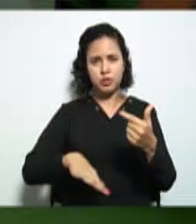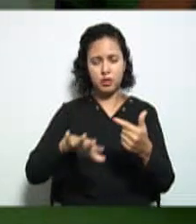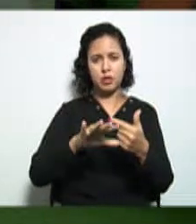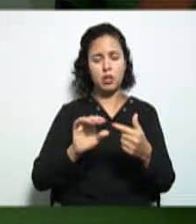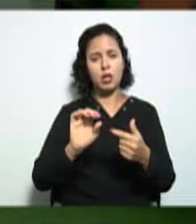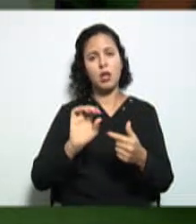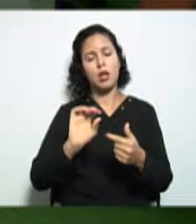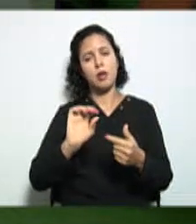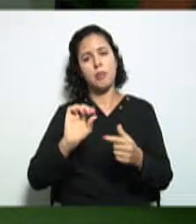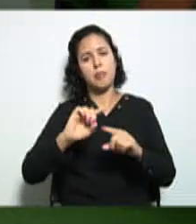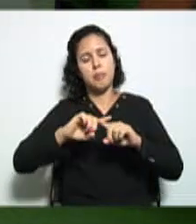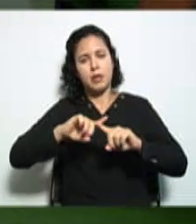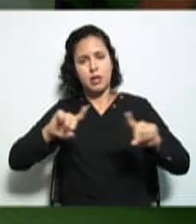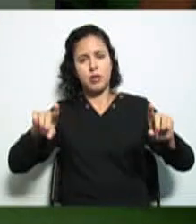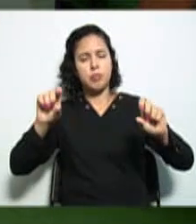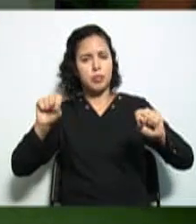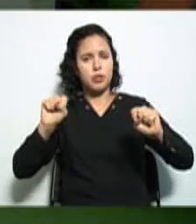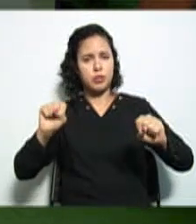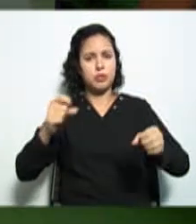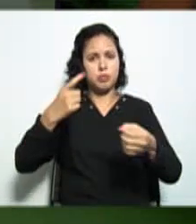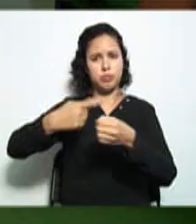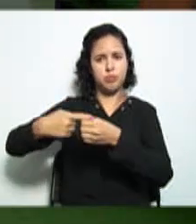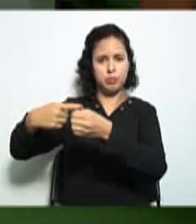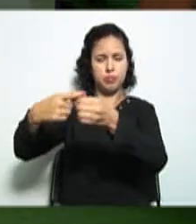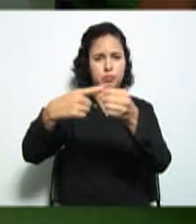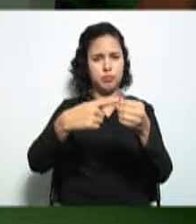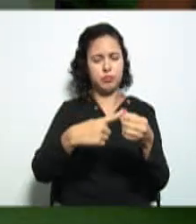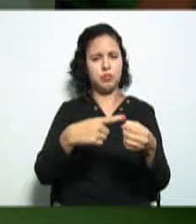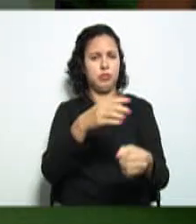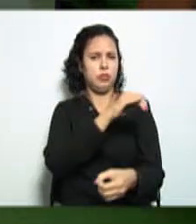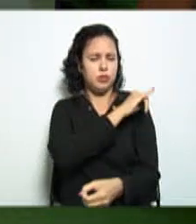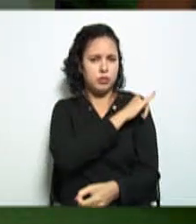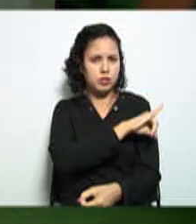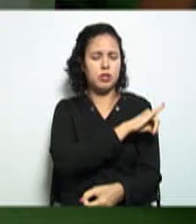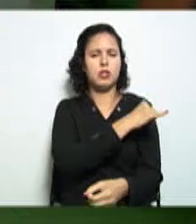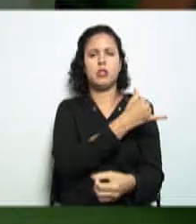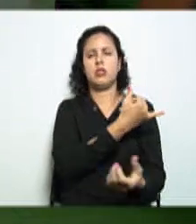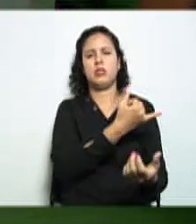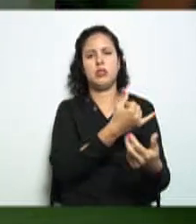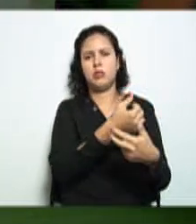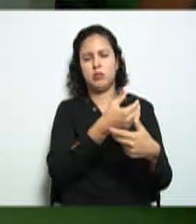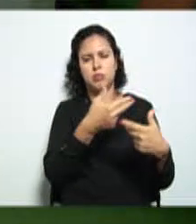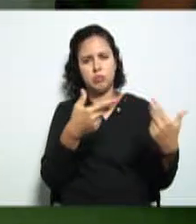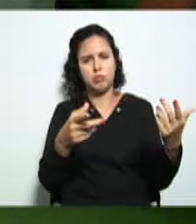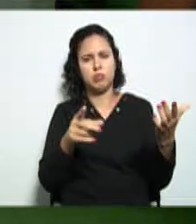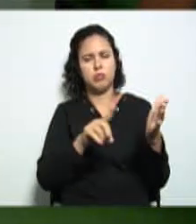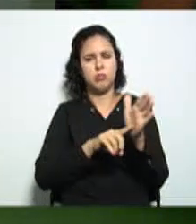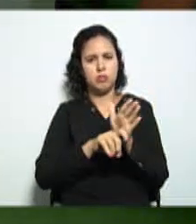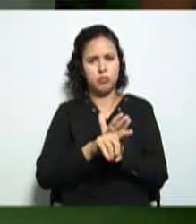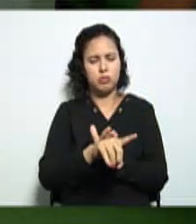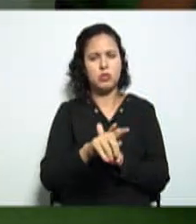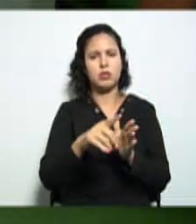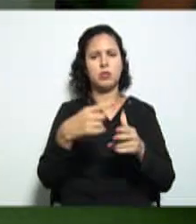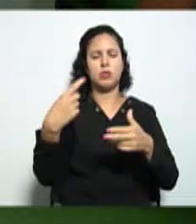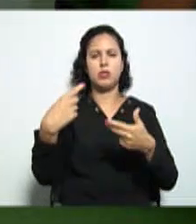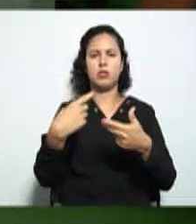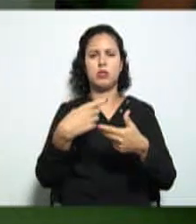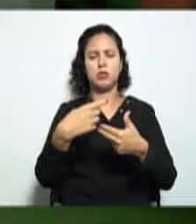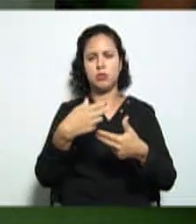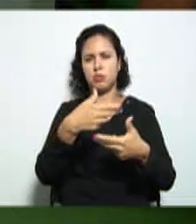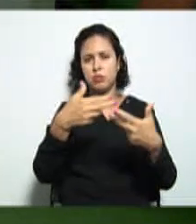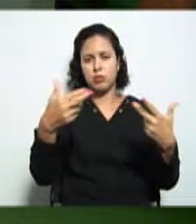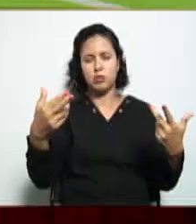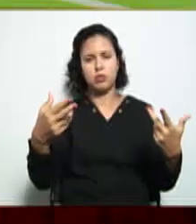Vilhena, Cerejeiras, né, Colorado, não seja essa região tão favorável. Não é